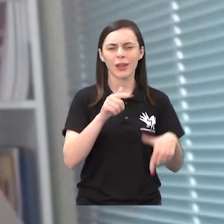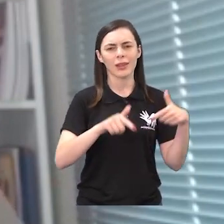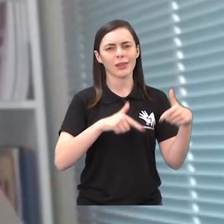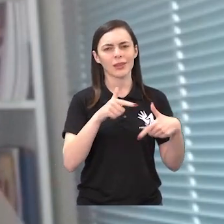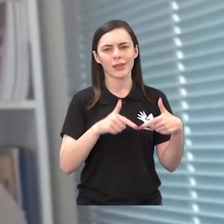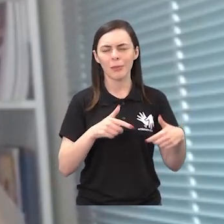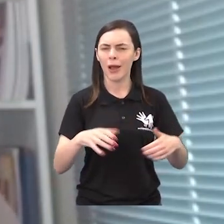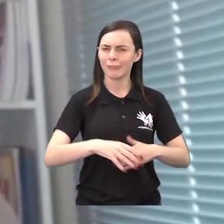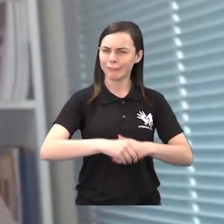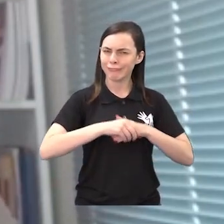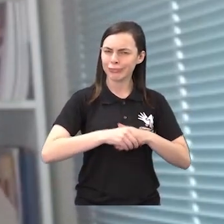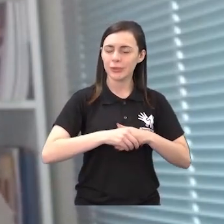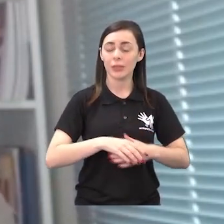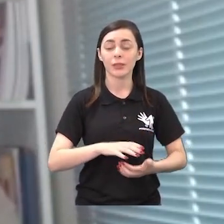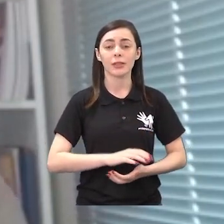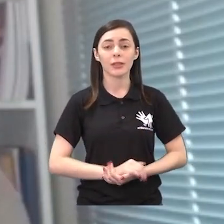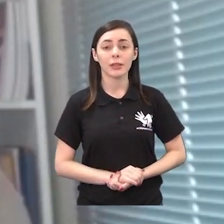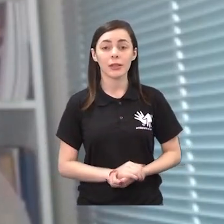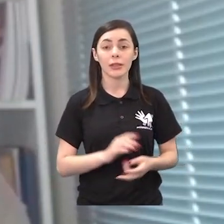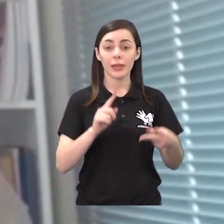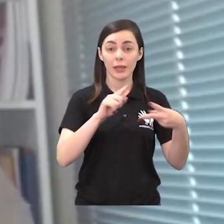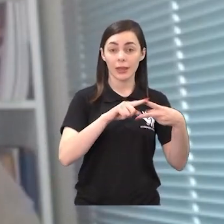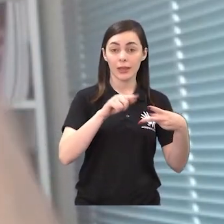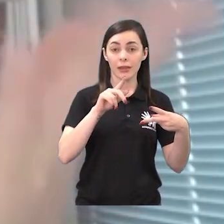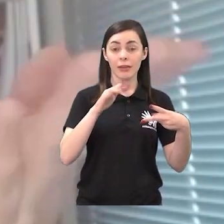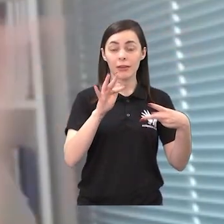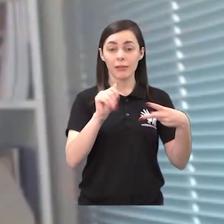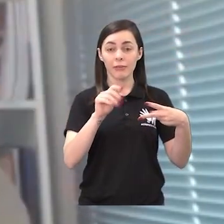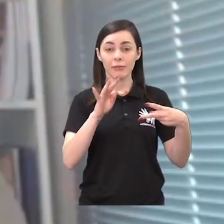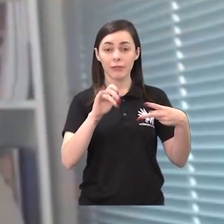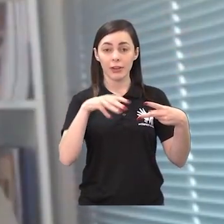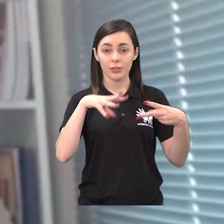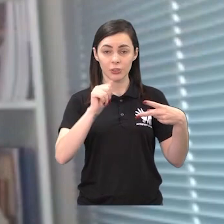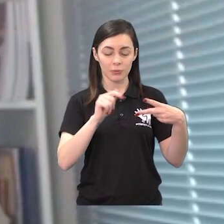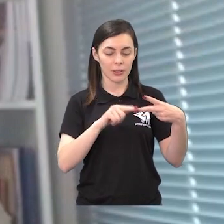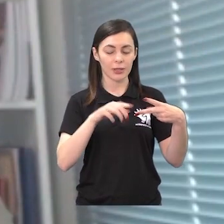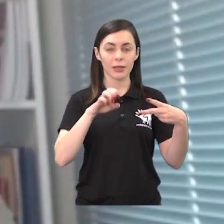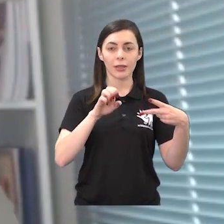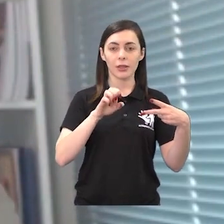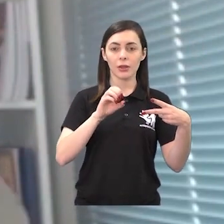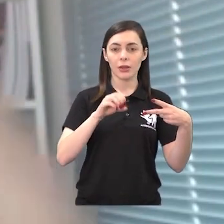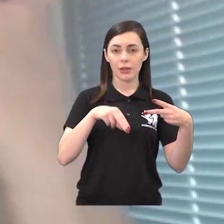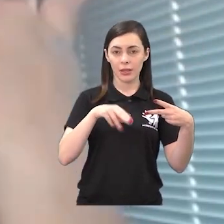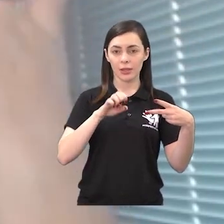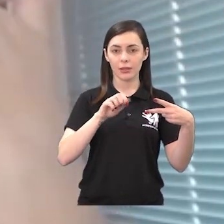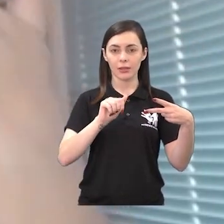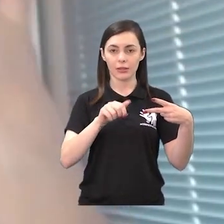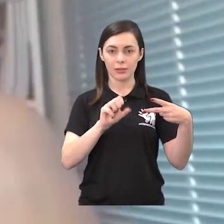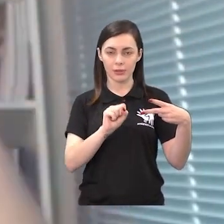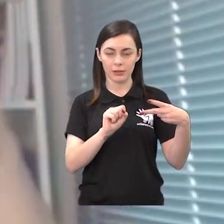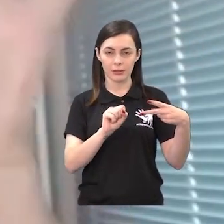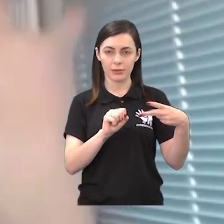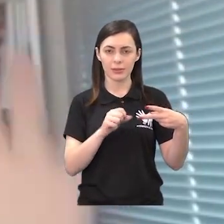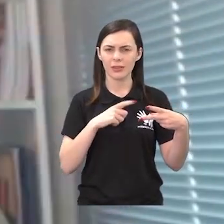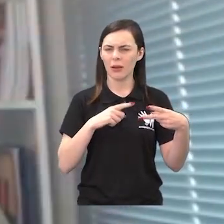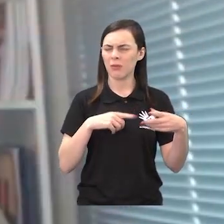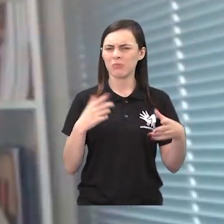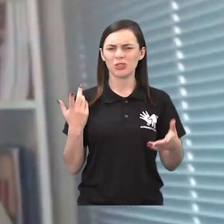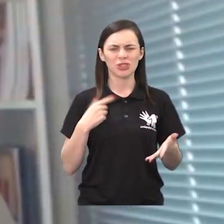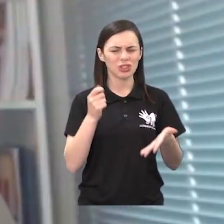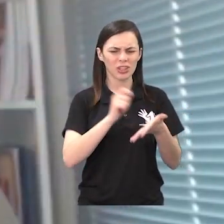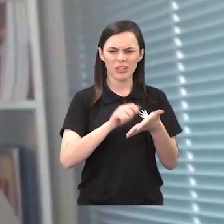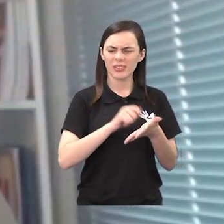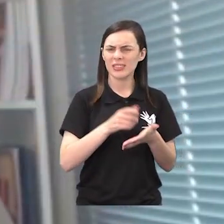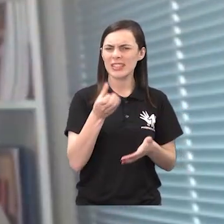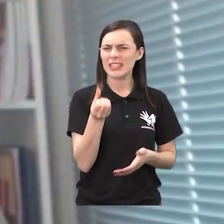de trabalho, são meus parceiros, que são a Fátima Ortiz e o Enéas Luz. Então, já compus mais de 60